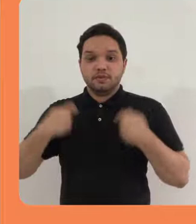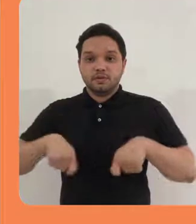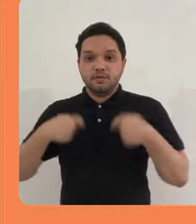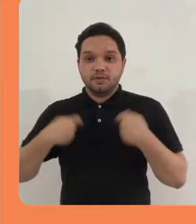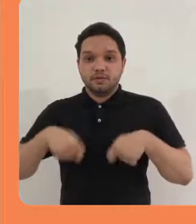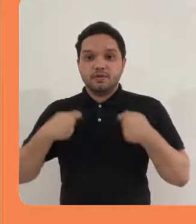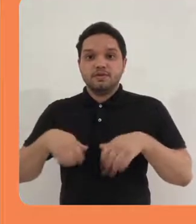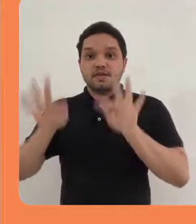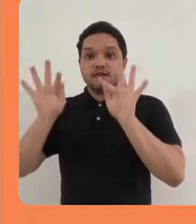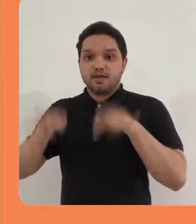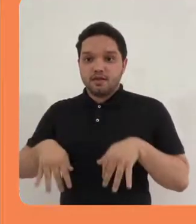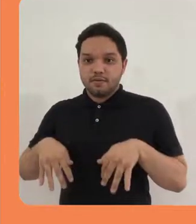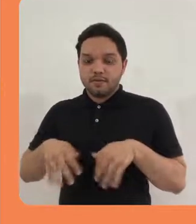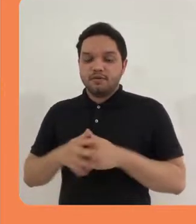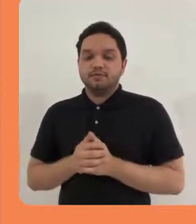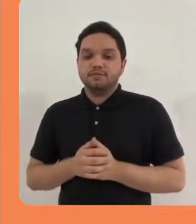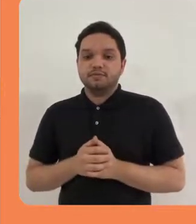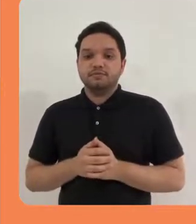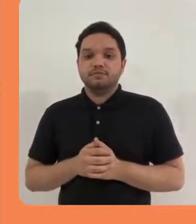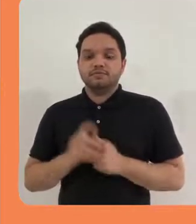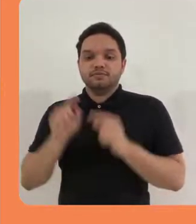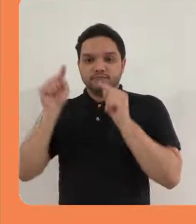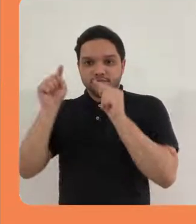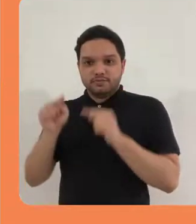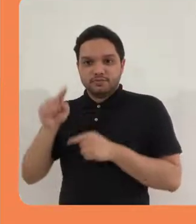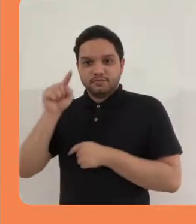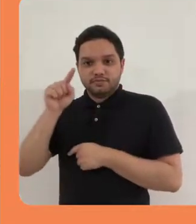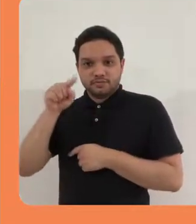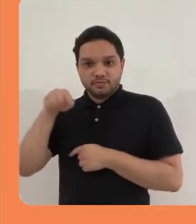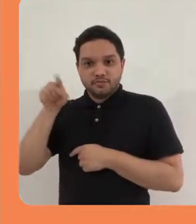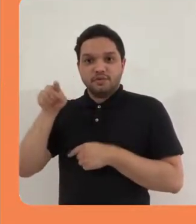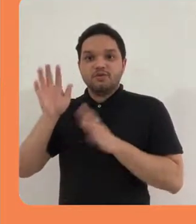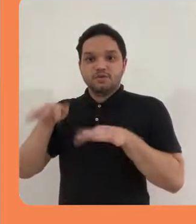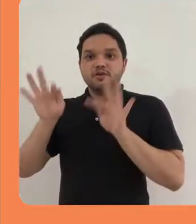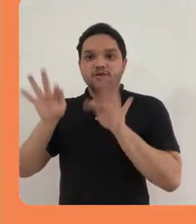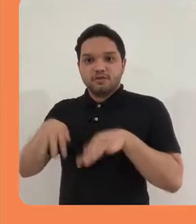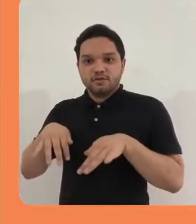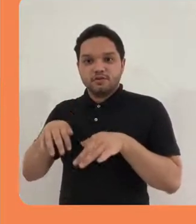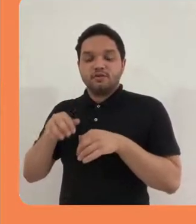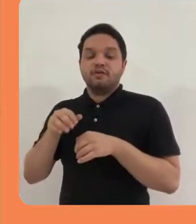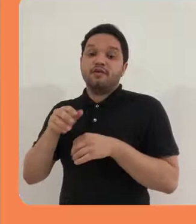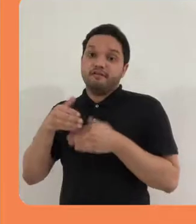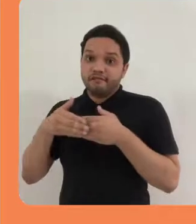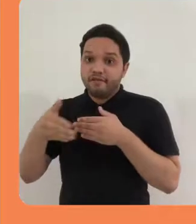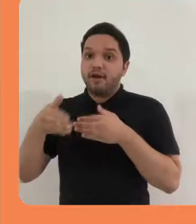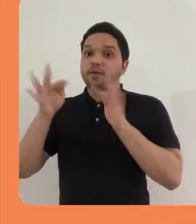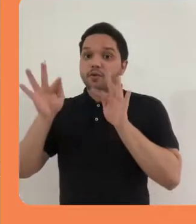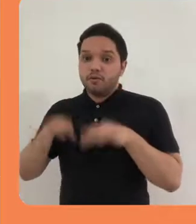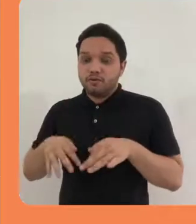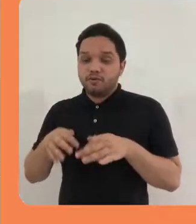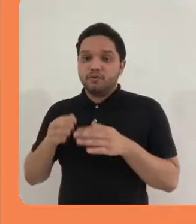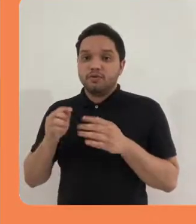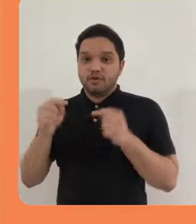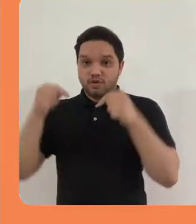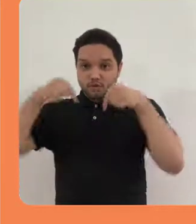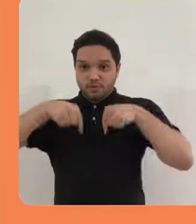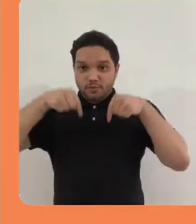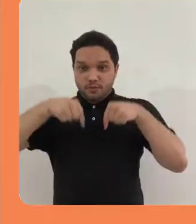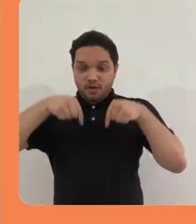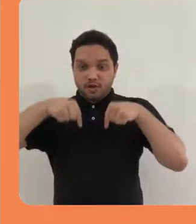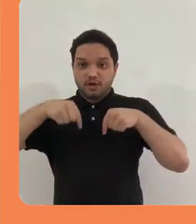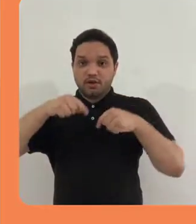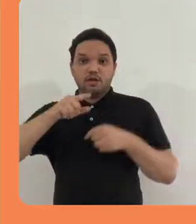atividades e recursos em que indica que Essas atividades precisam ser concluídas